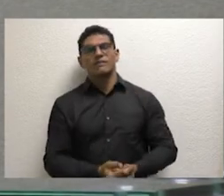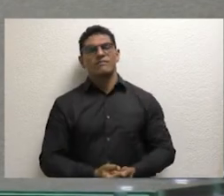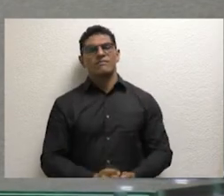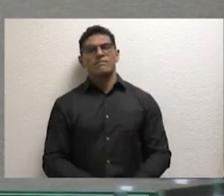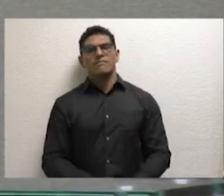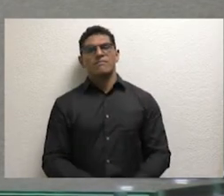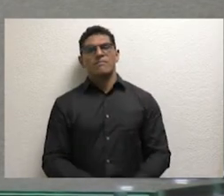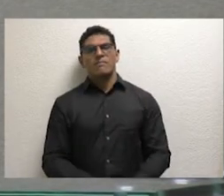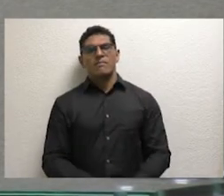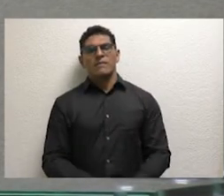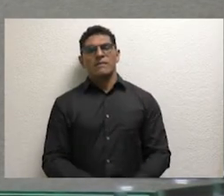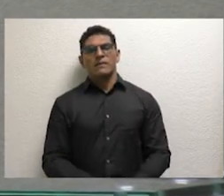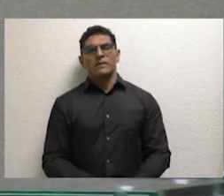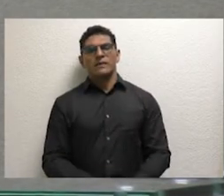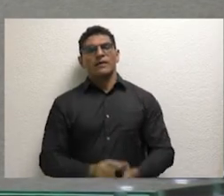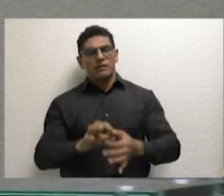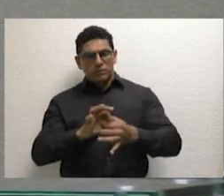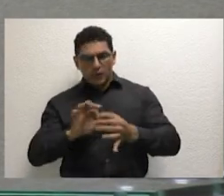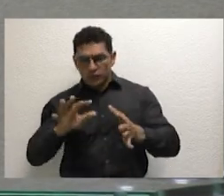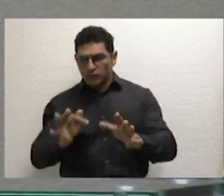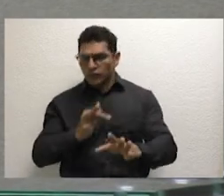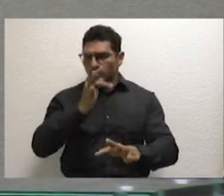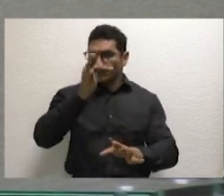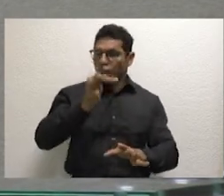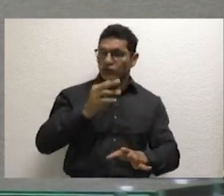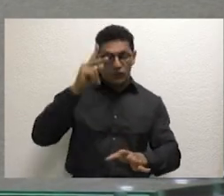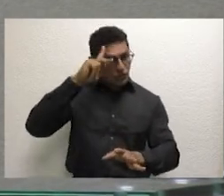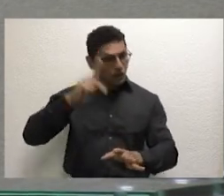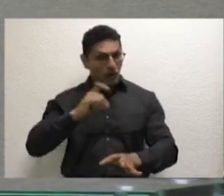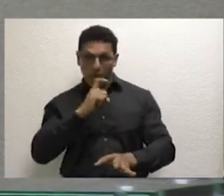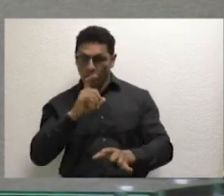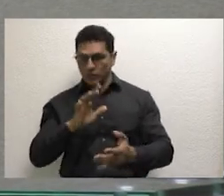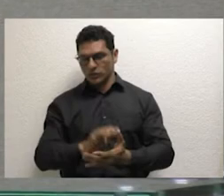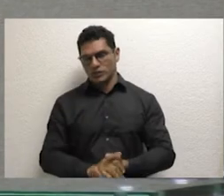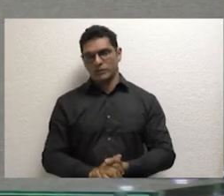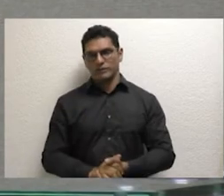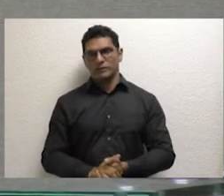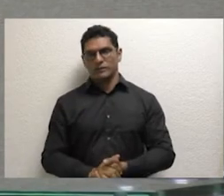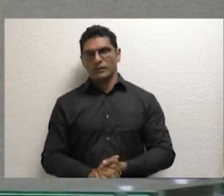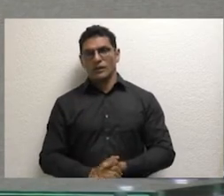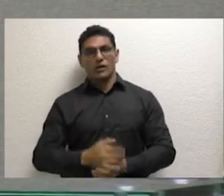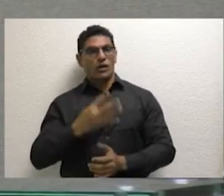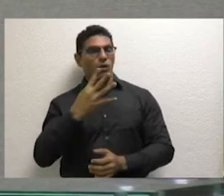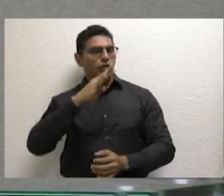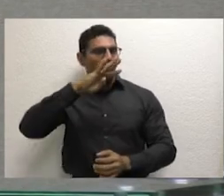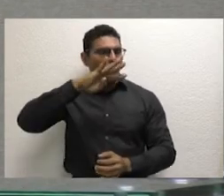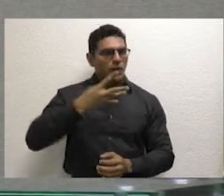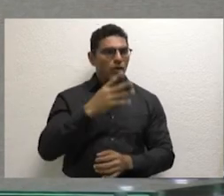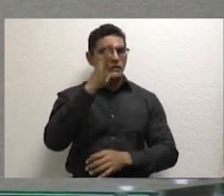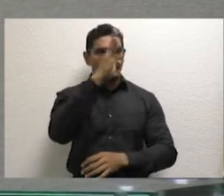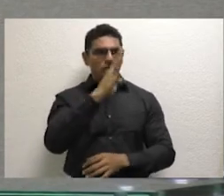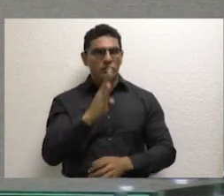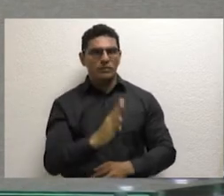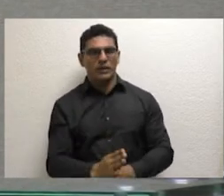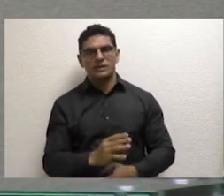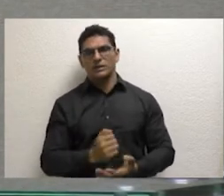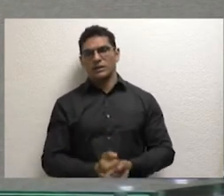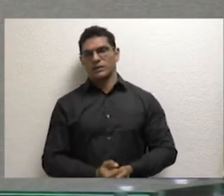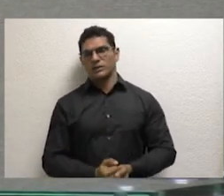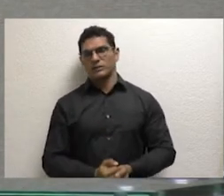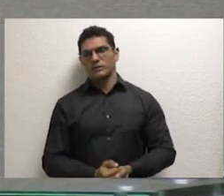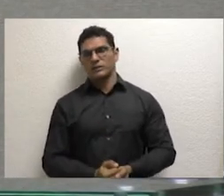como já está permitindo e a história não mente permitiu que 4 milhões de brasileiros não